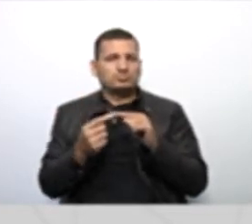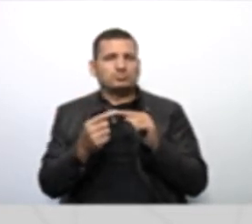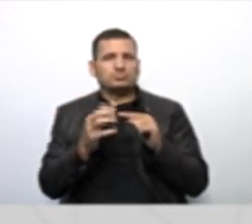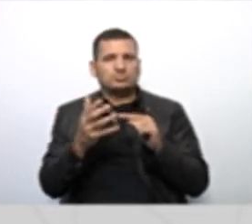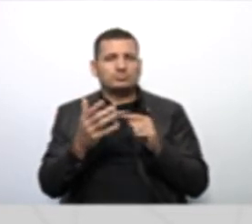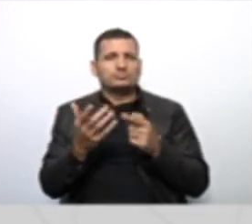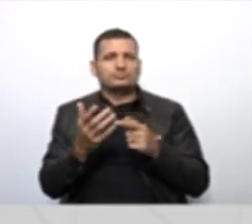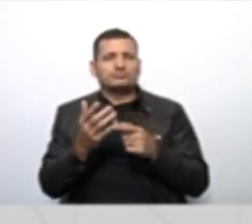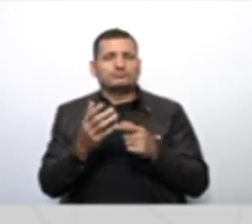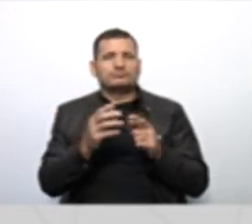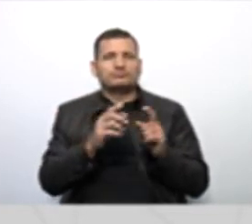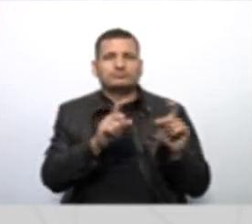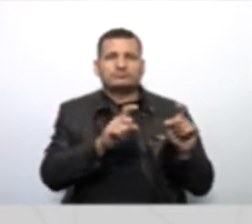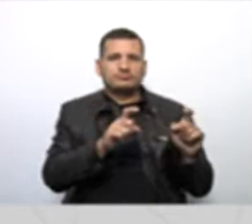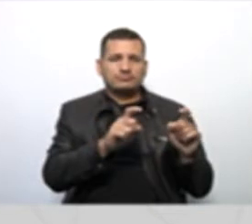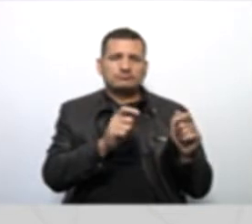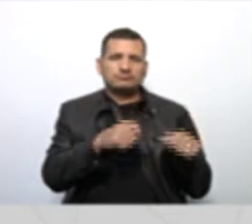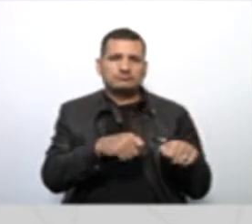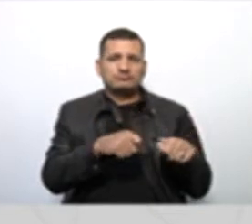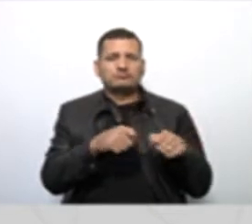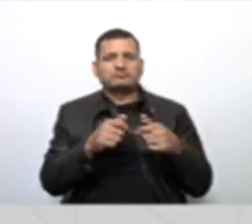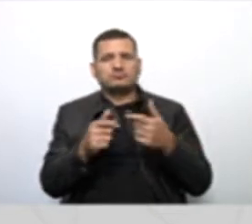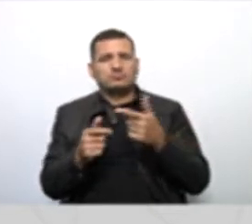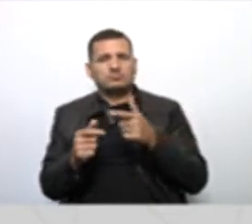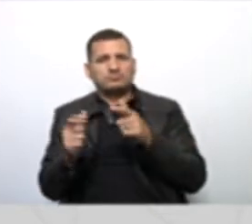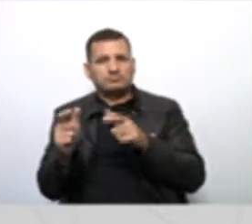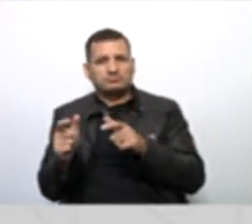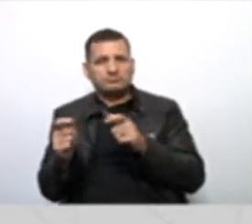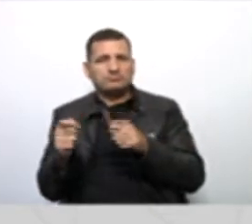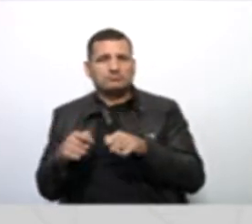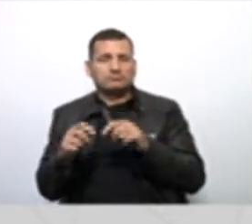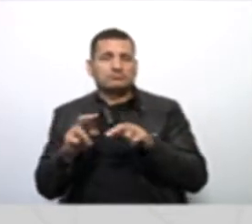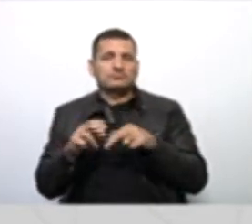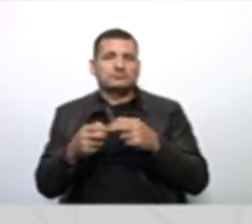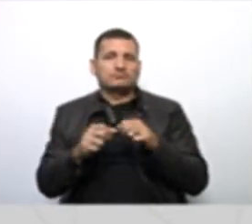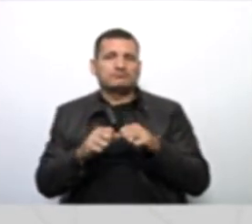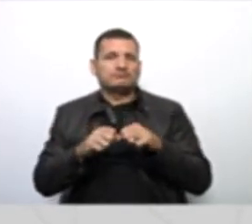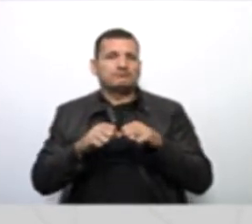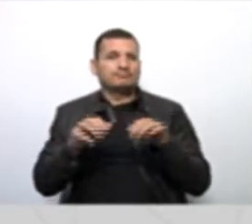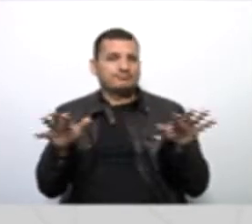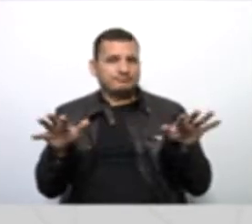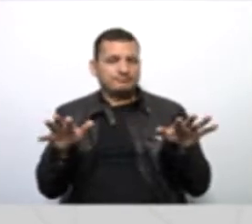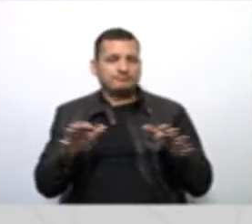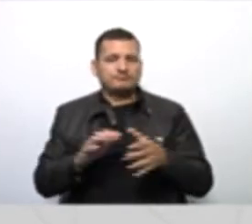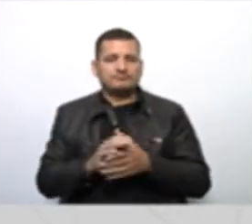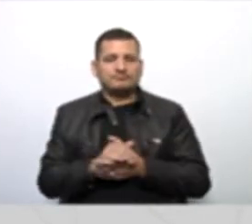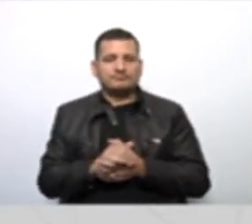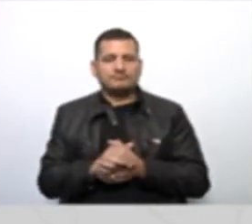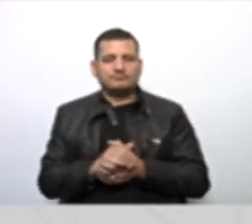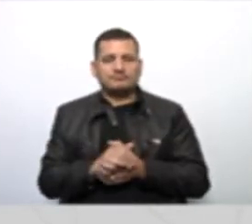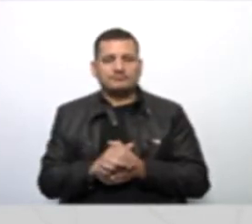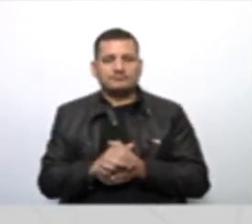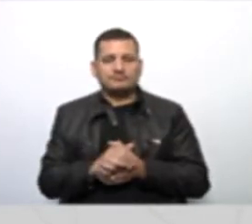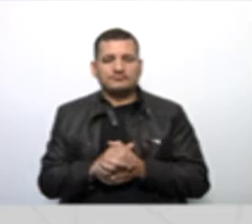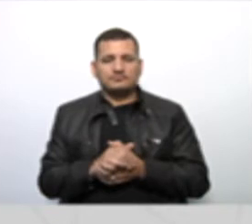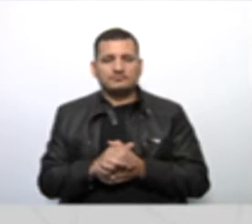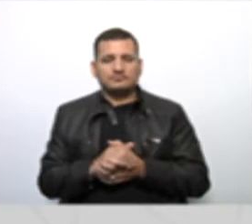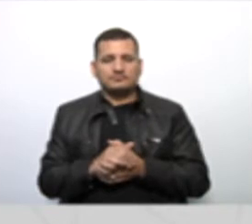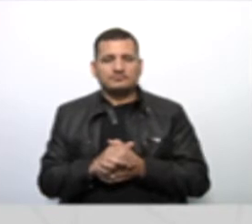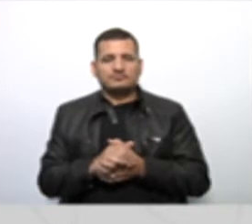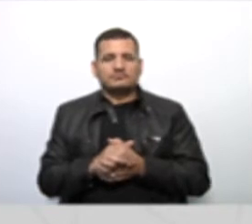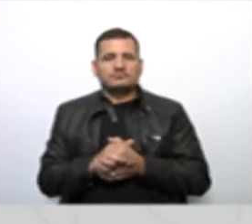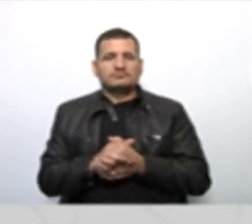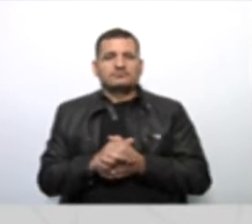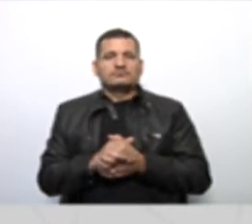colocava no computador, funcionava. Levava para um lugar, ele funcionava. Então, por isso que ele explodiu. Ele é o mais popular. Eu acredito que se a